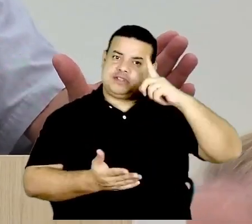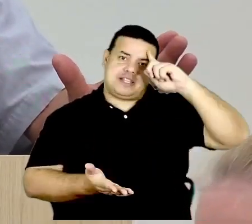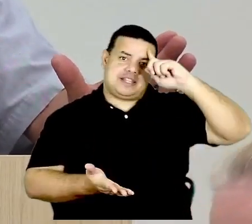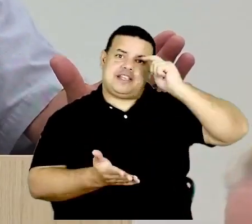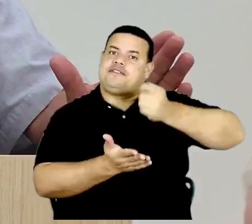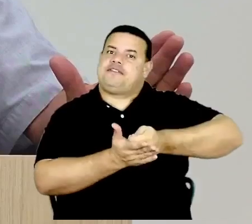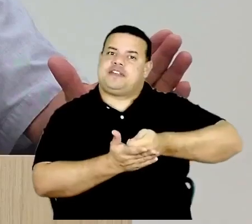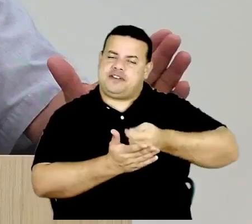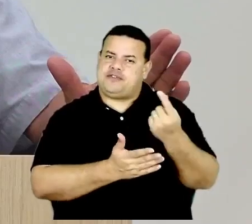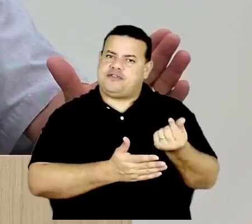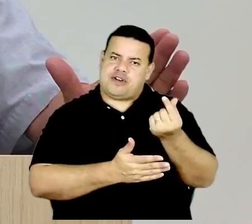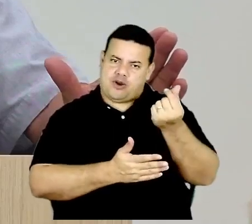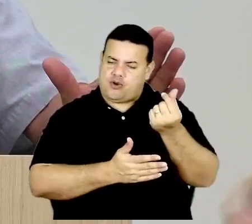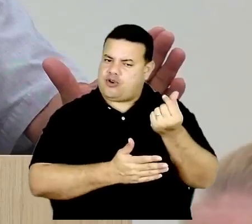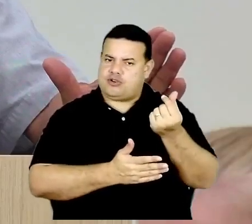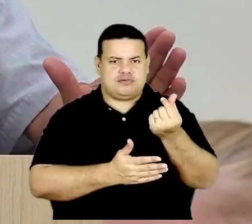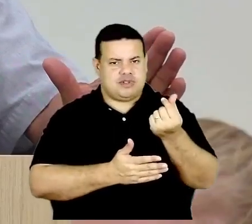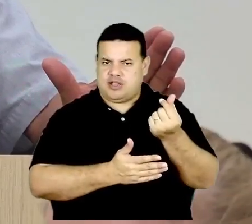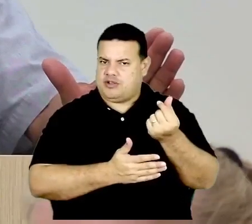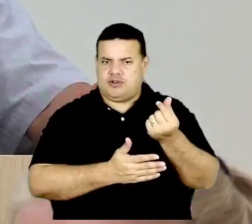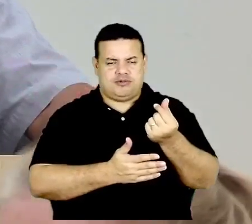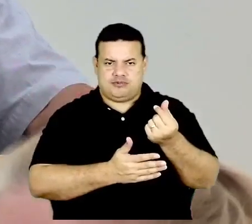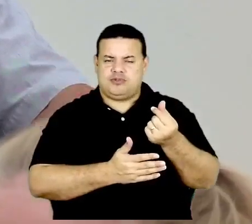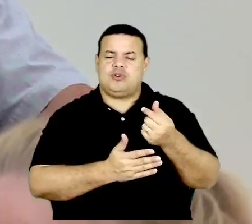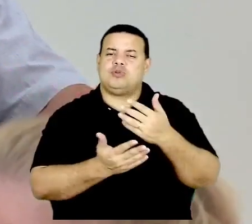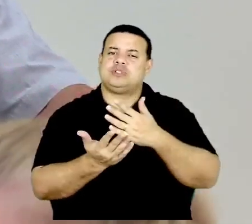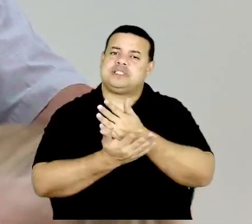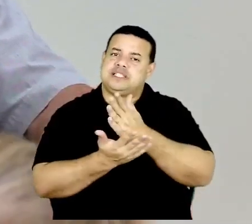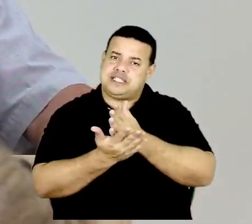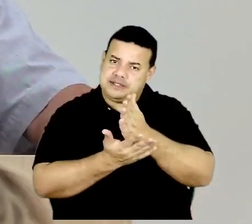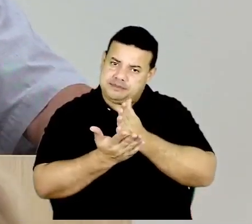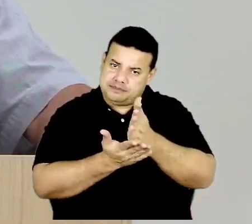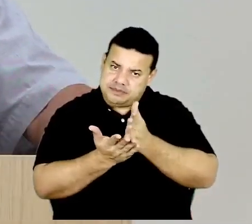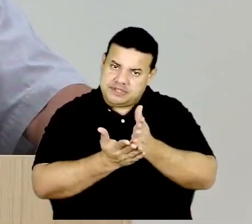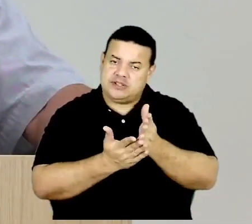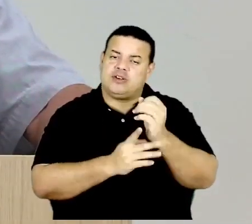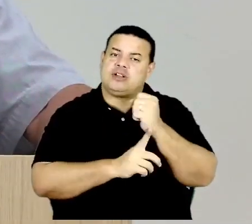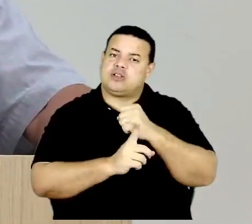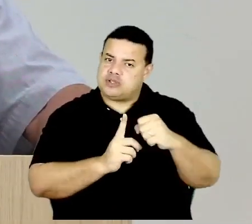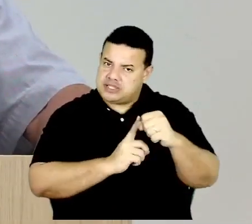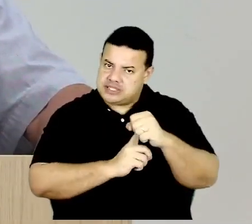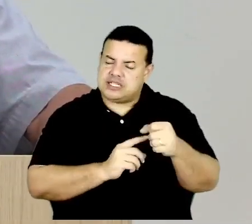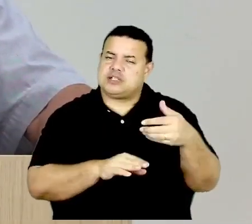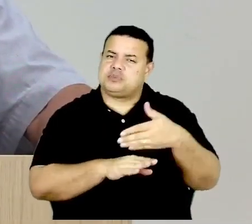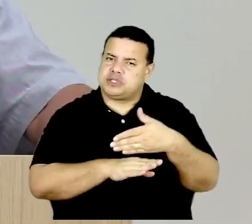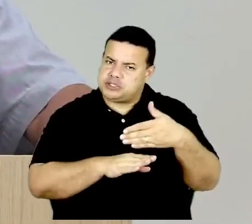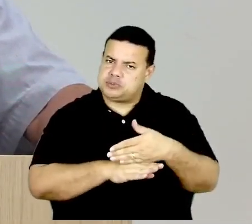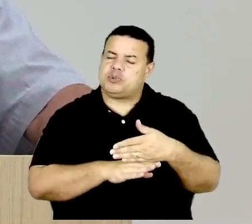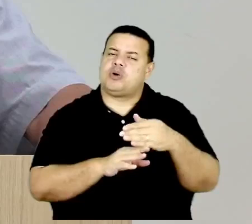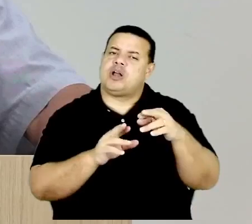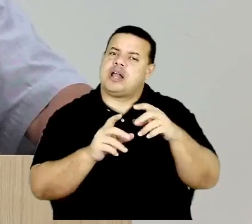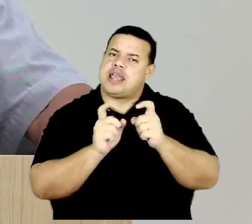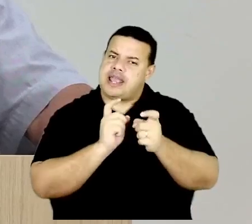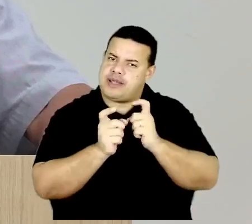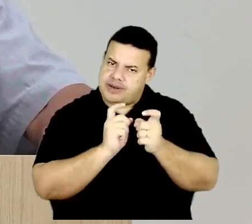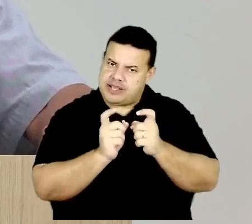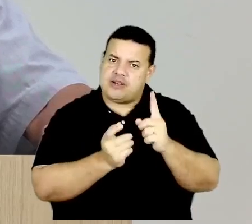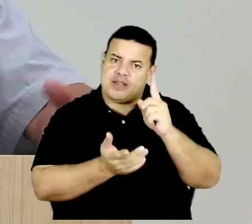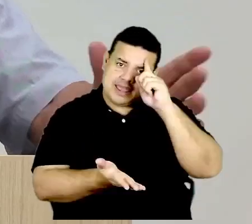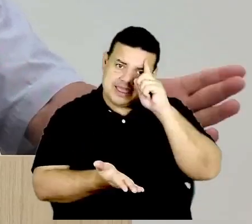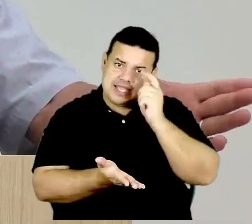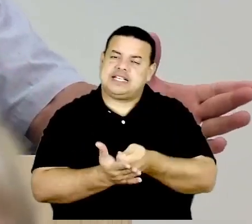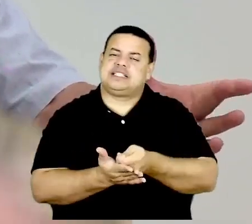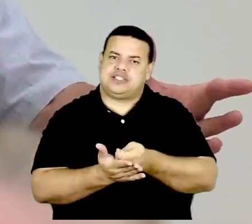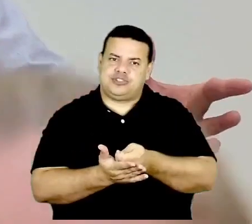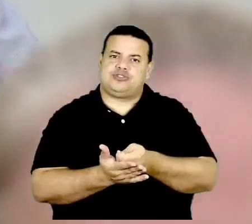valores. Então, parte do segmento da sociedade, ele esteve presente nas reuniões e decidiu-se por esses valores. Tá?